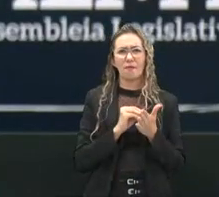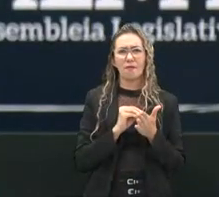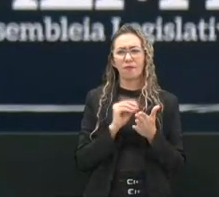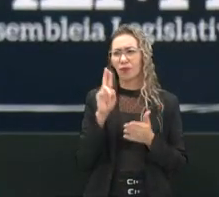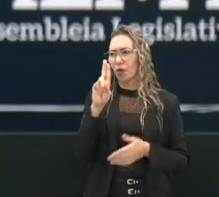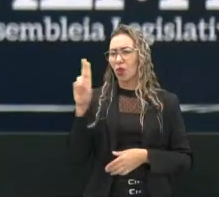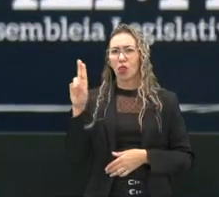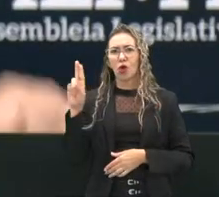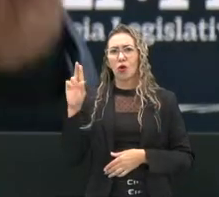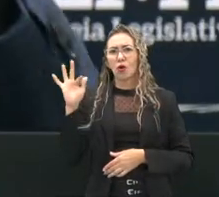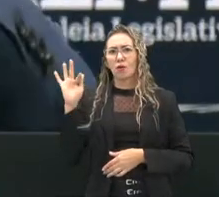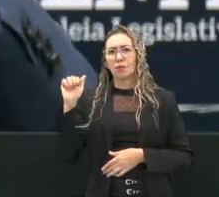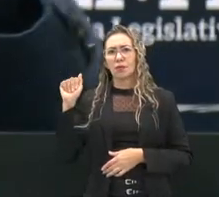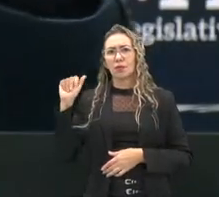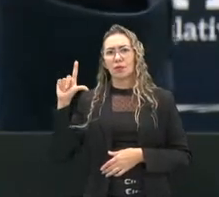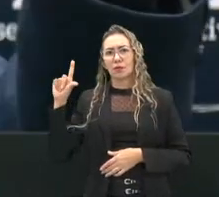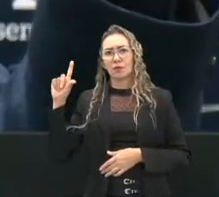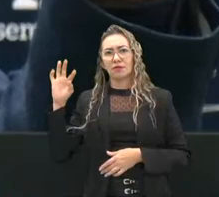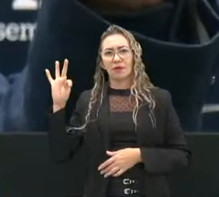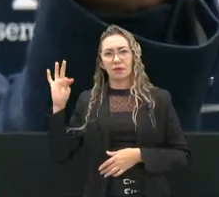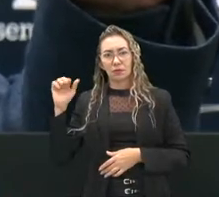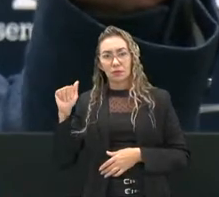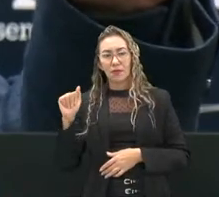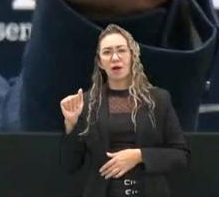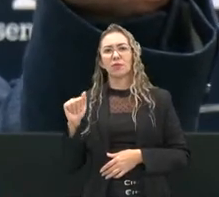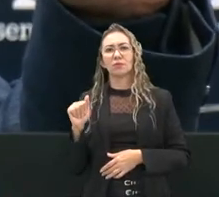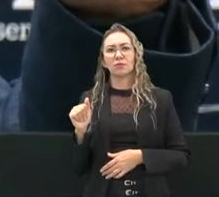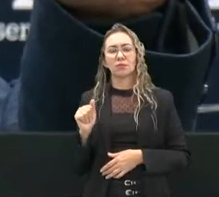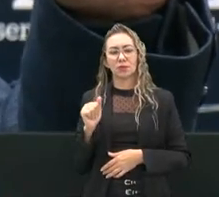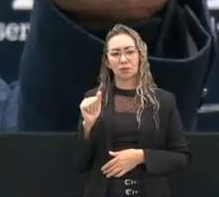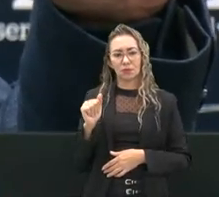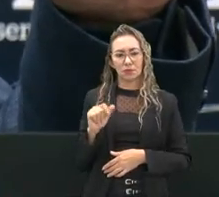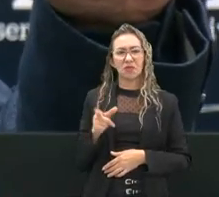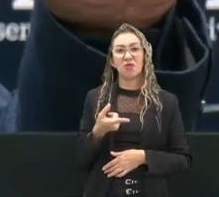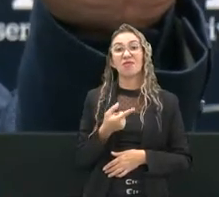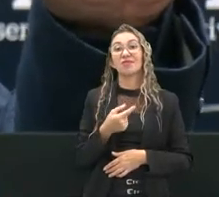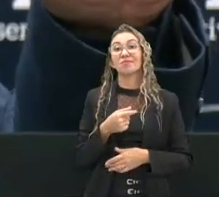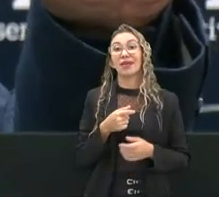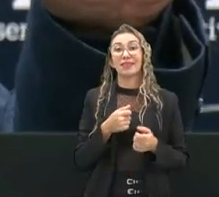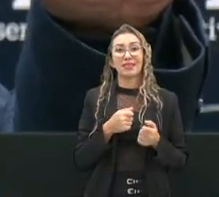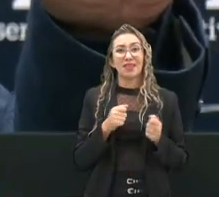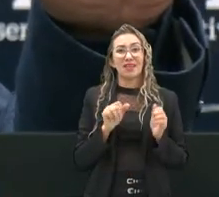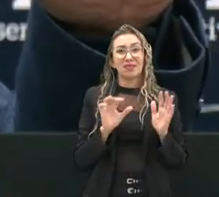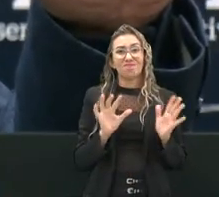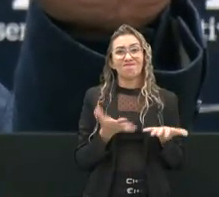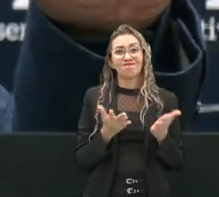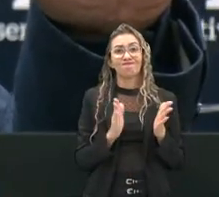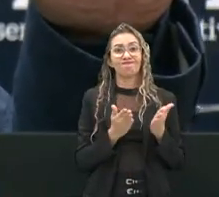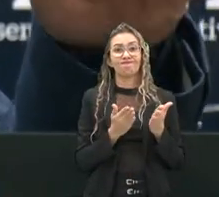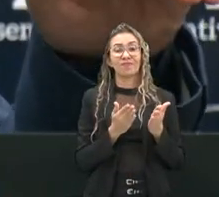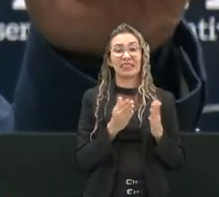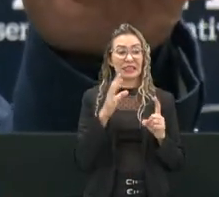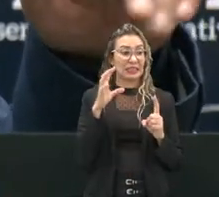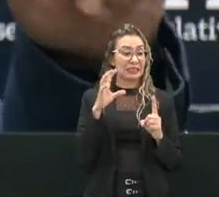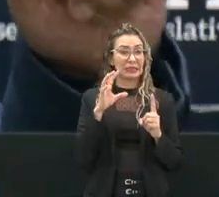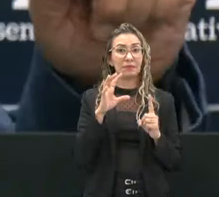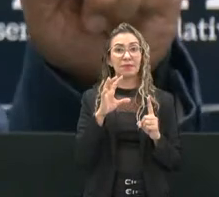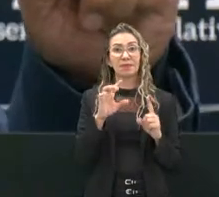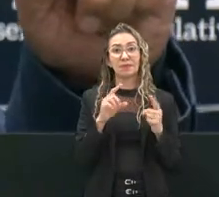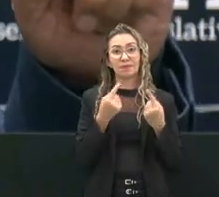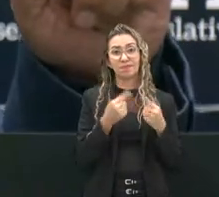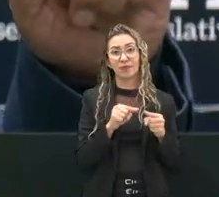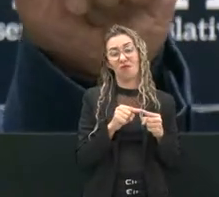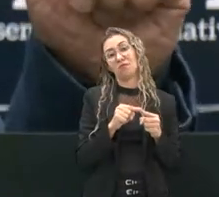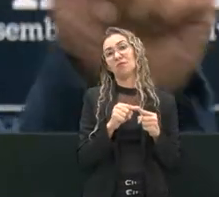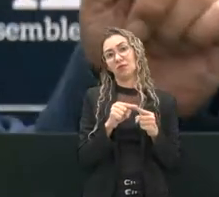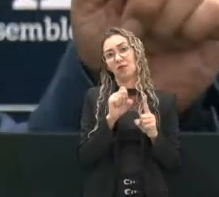mais pegou na sociedade brasileira foi o fato de atribuírem a